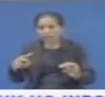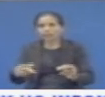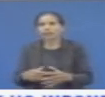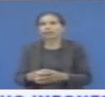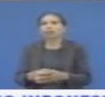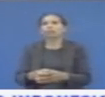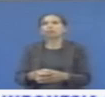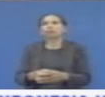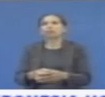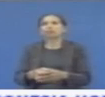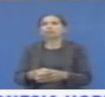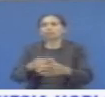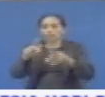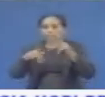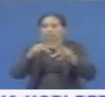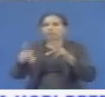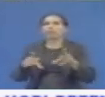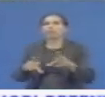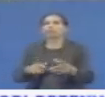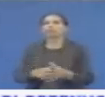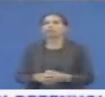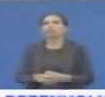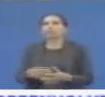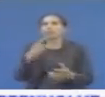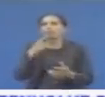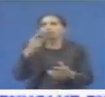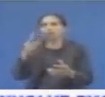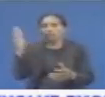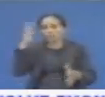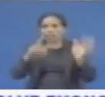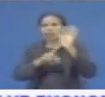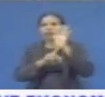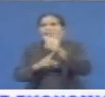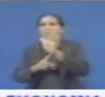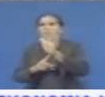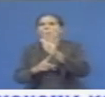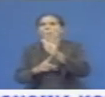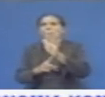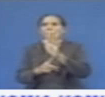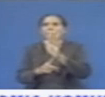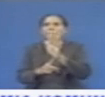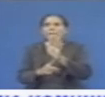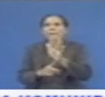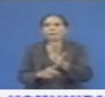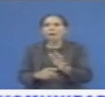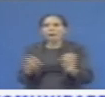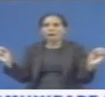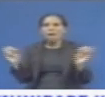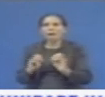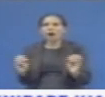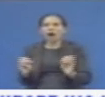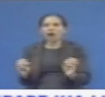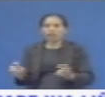condições comunidade de Ninhang. Autoridade suco ne hactuir problema seluk ne be povo aldeia watua hasoru makala iha